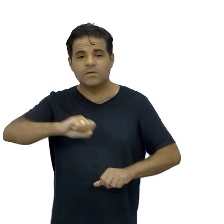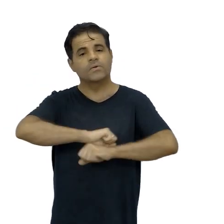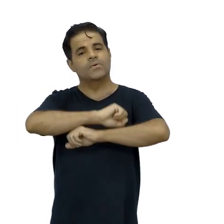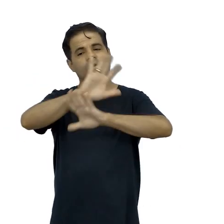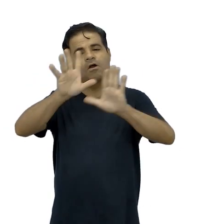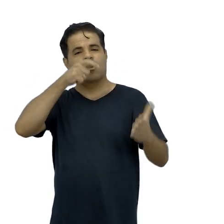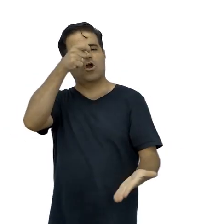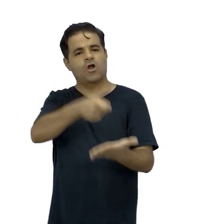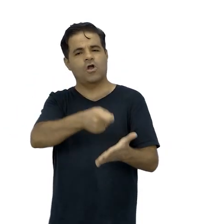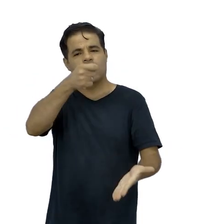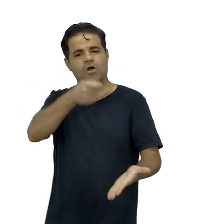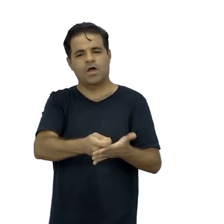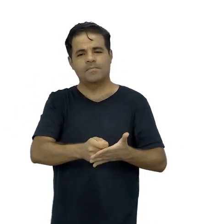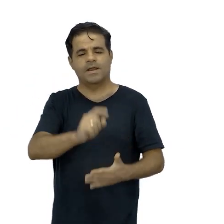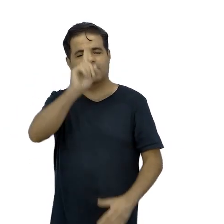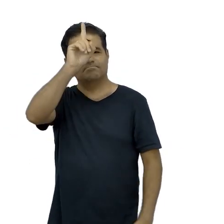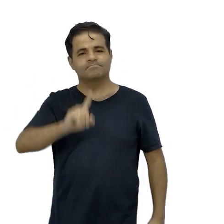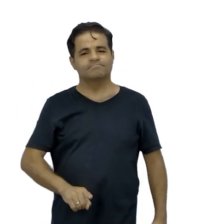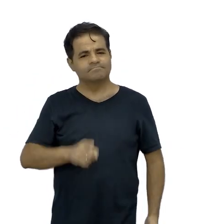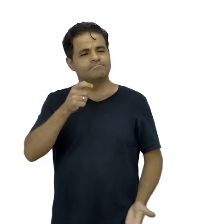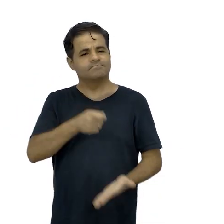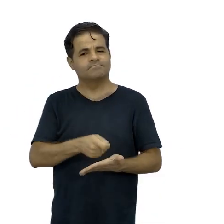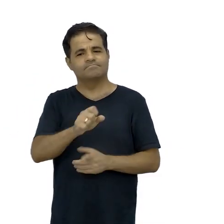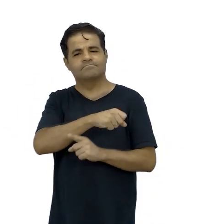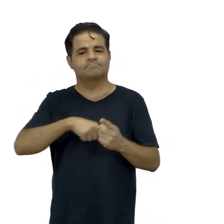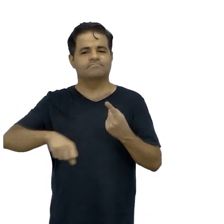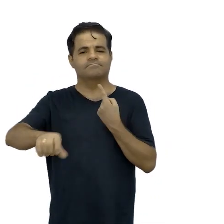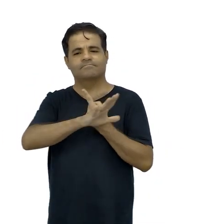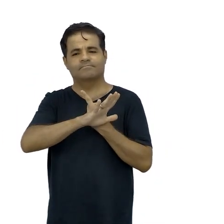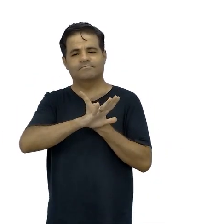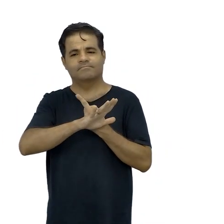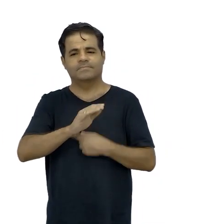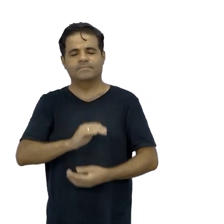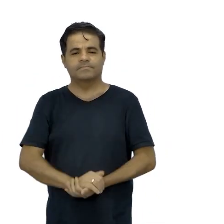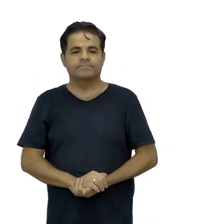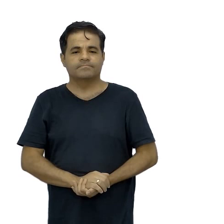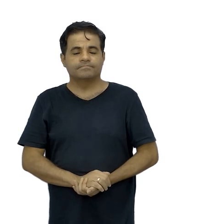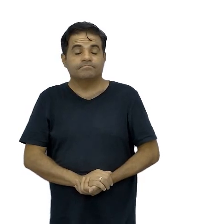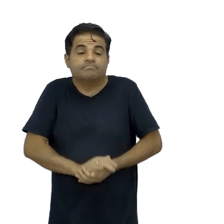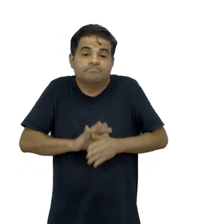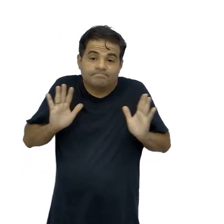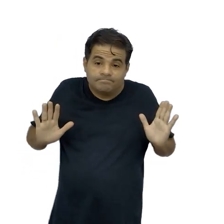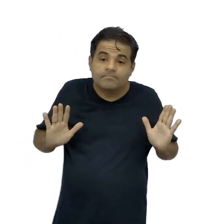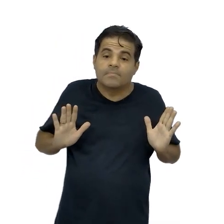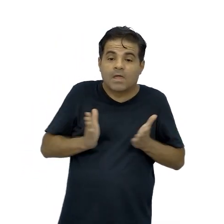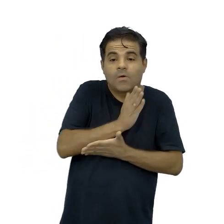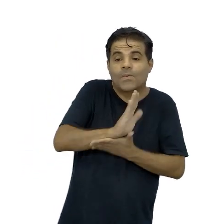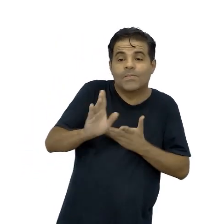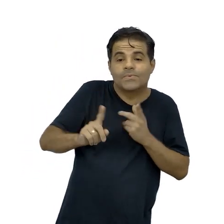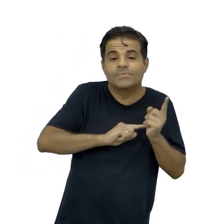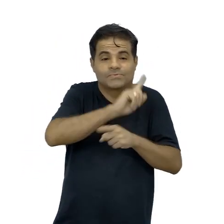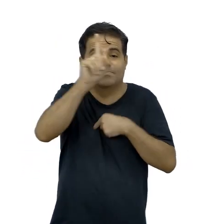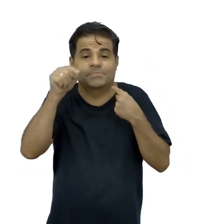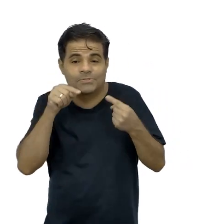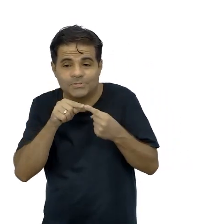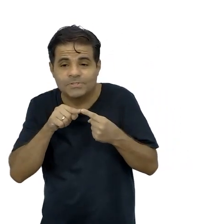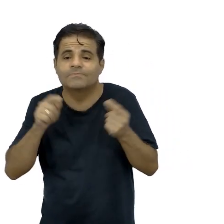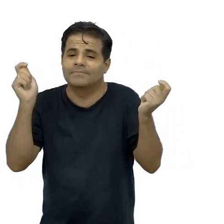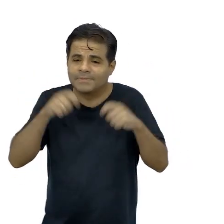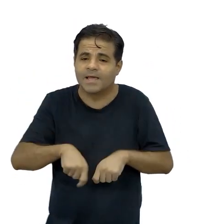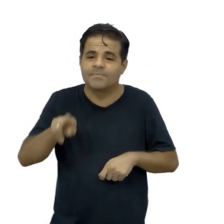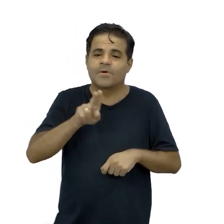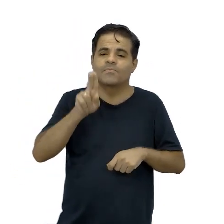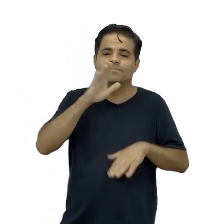e cobrar esses direitos e deveres na sociedade. Então, são alguns objetivos que a gente usa como prática de